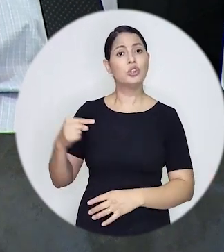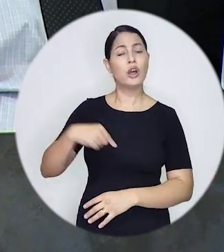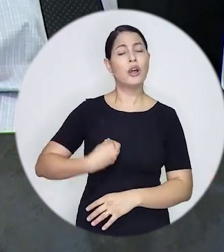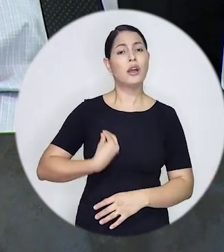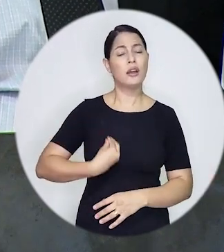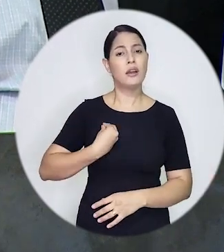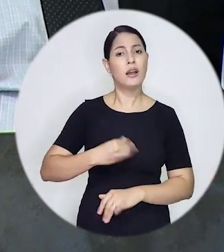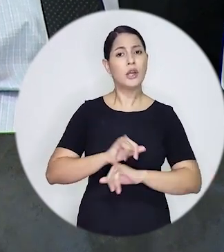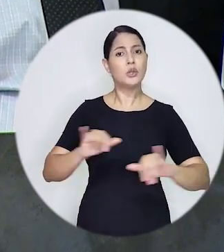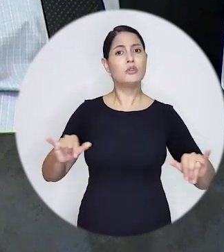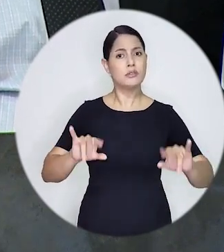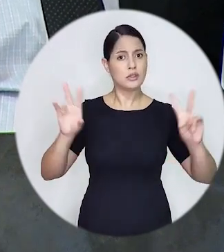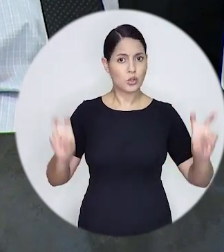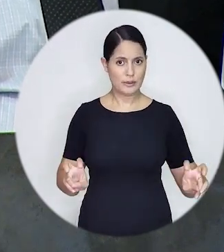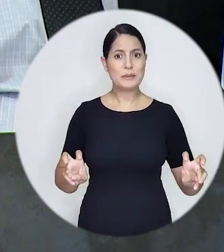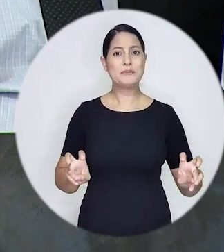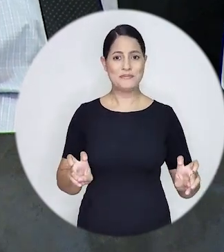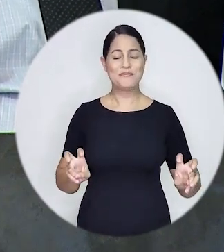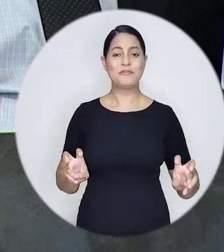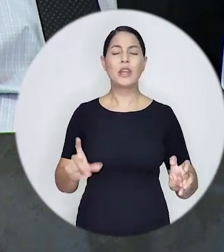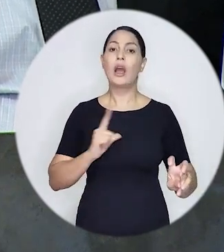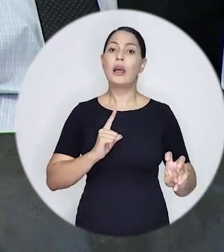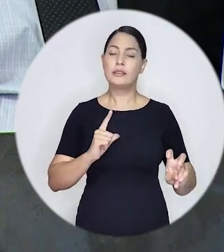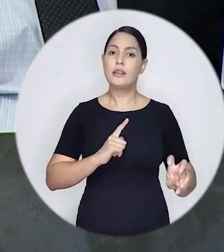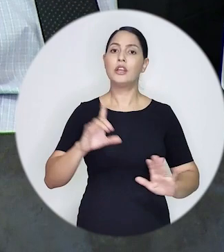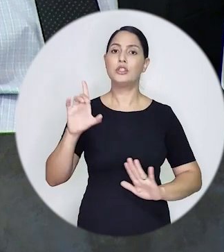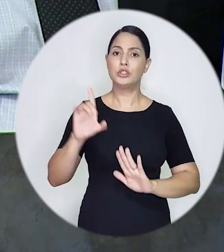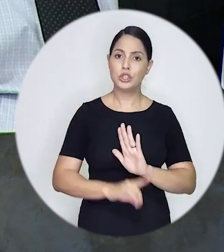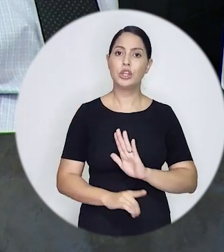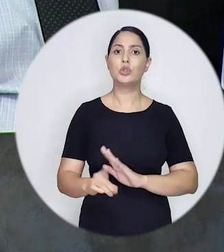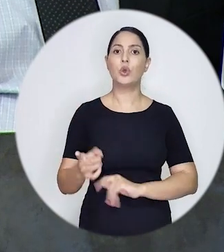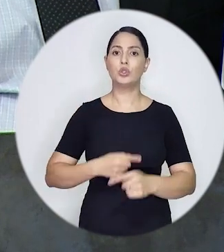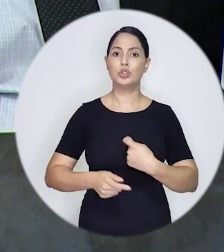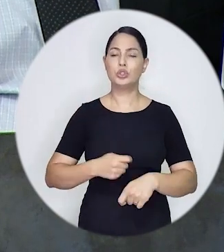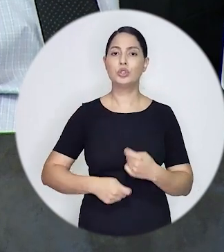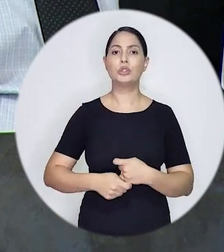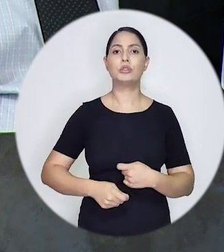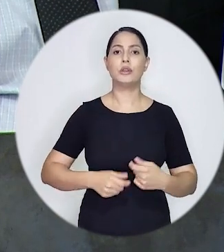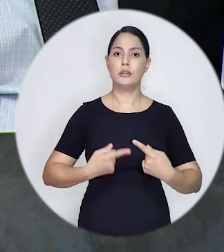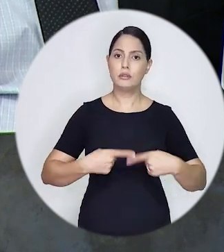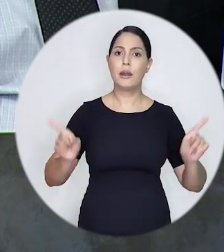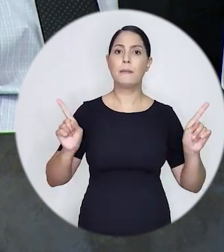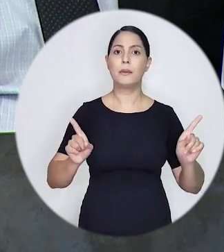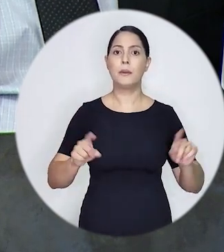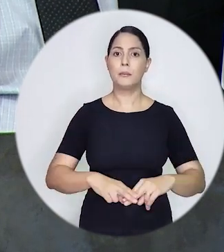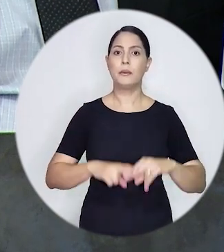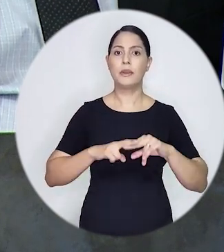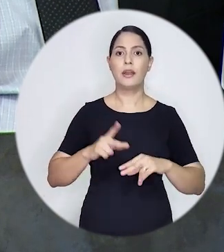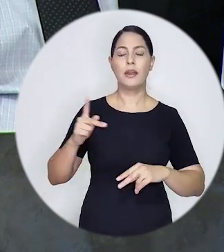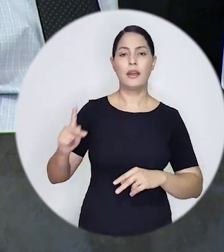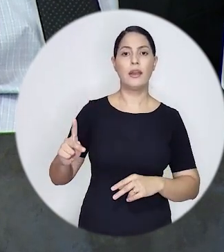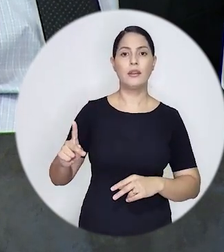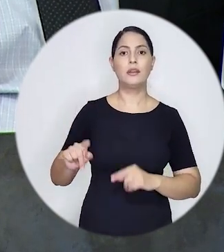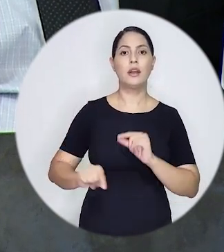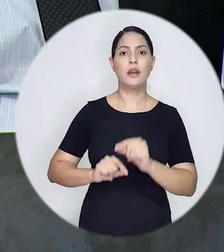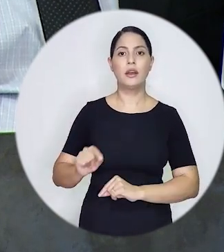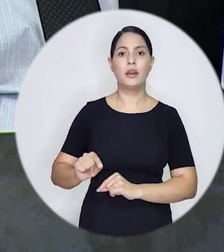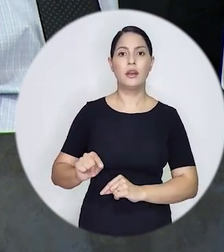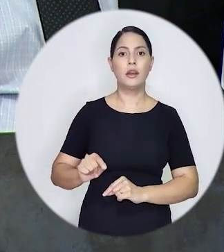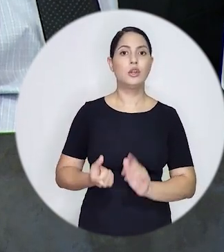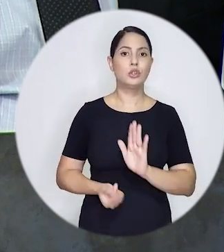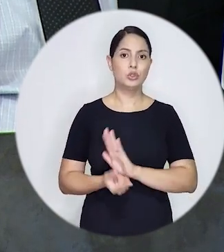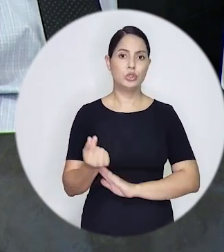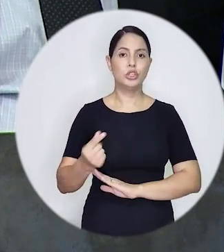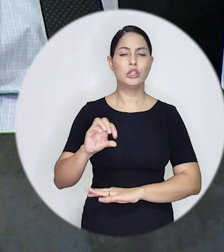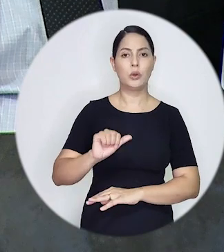antecipará o amanhã daqueles que não querem um mundo mais justo, mais fraterno e igualitário.